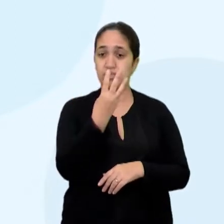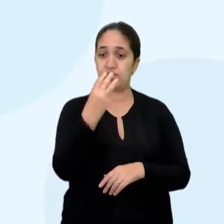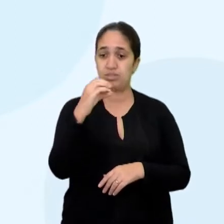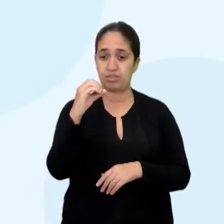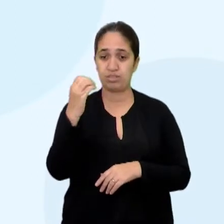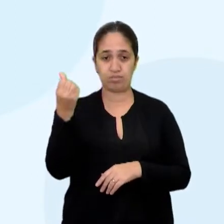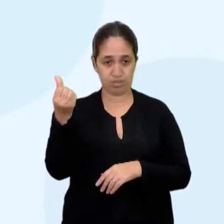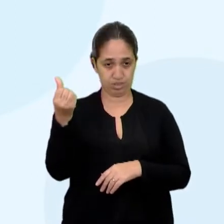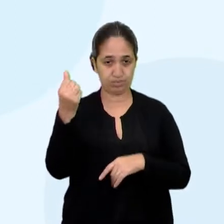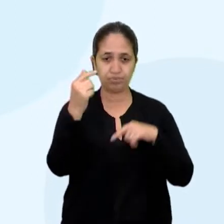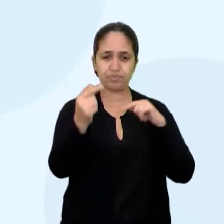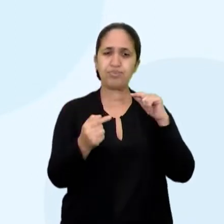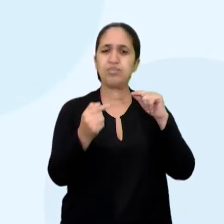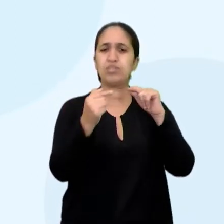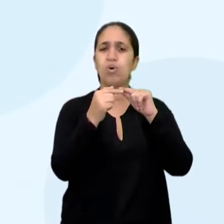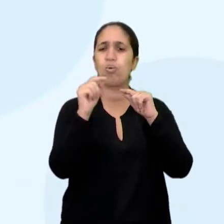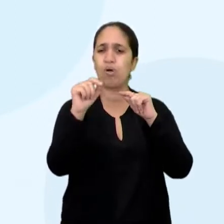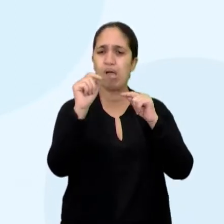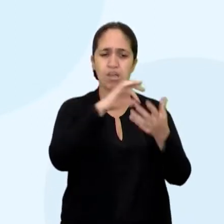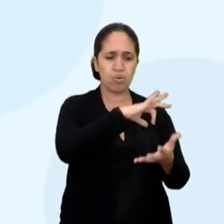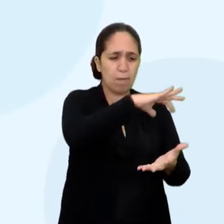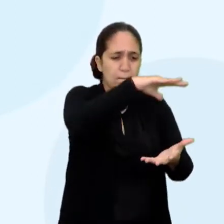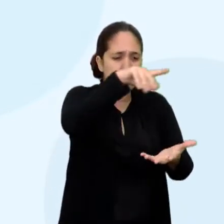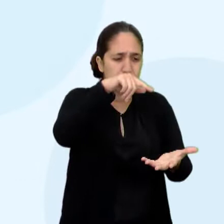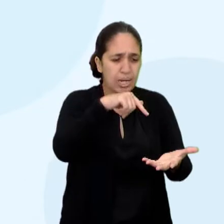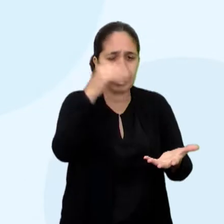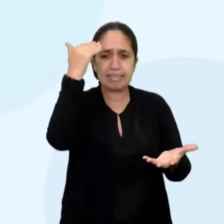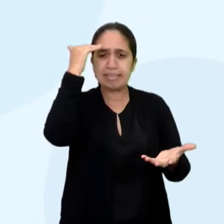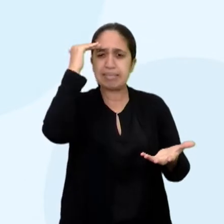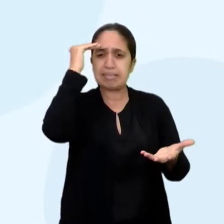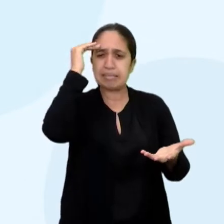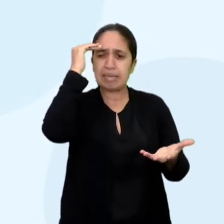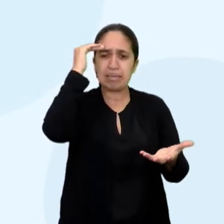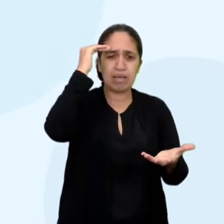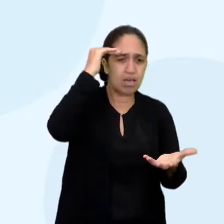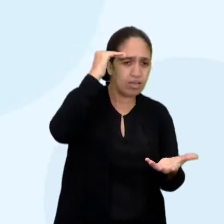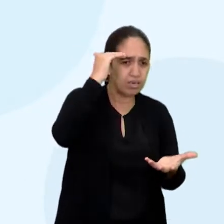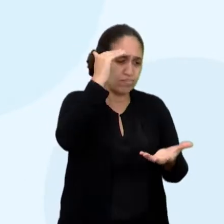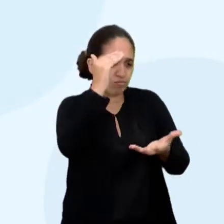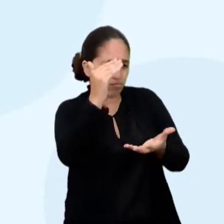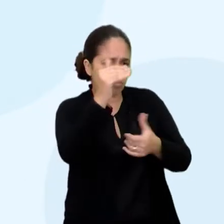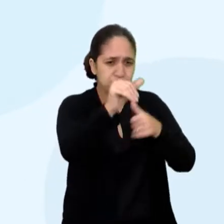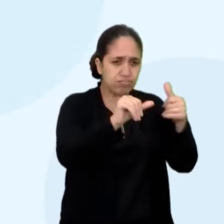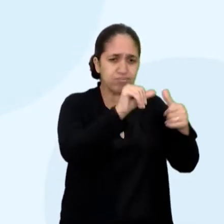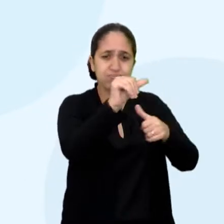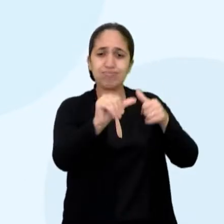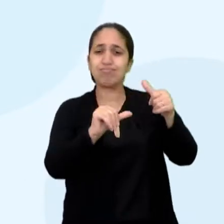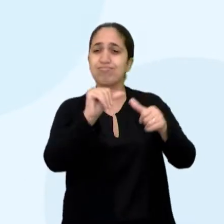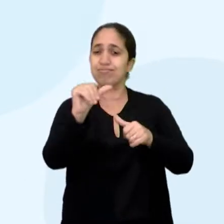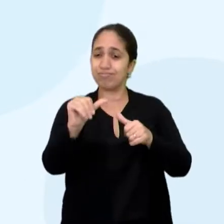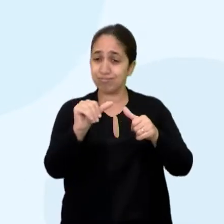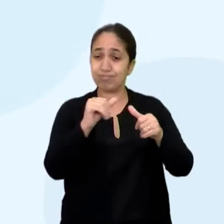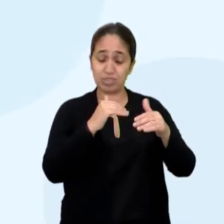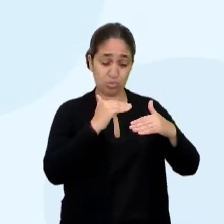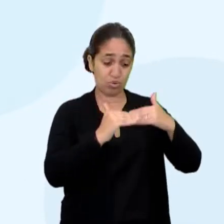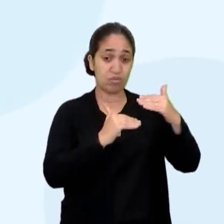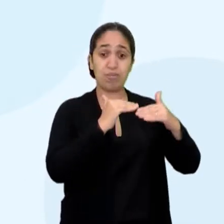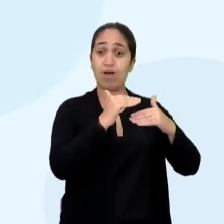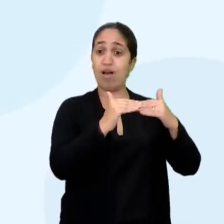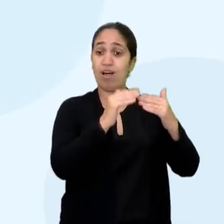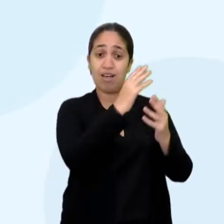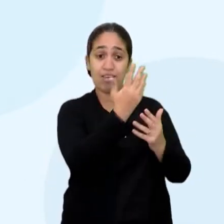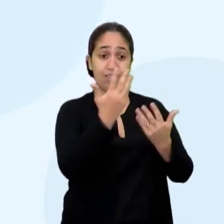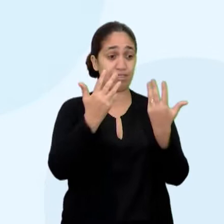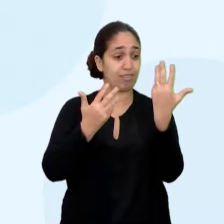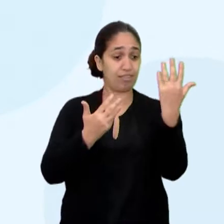103-306. E o objetivo é entender o planeta como um corpo dinâmico, indicando que todos os processos da